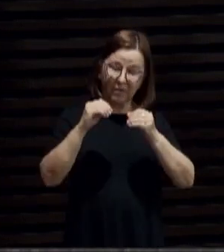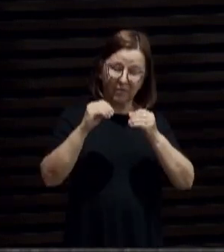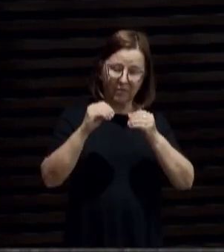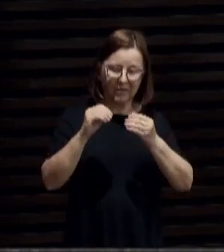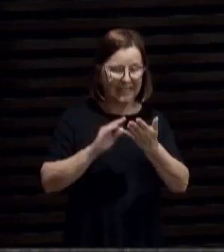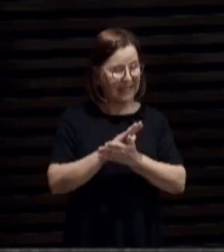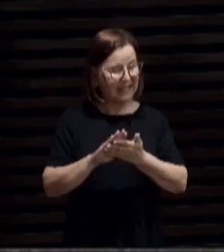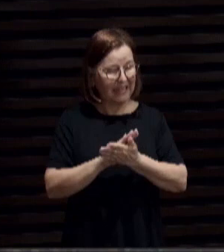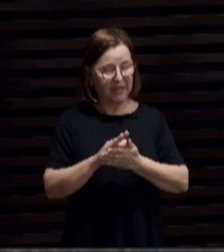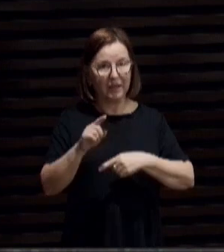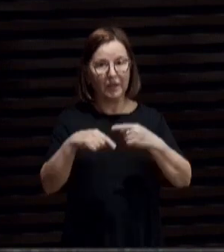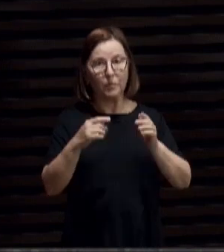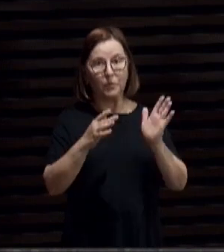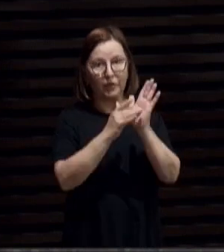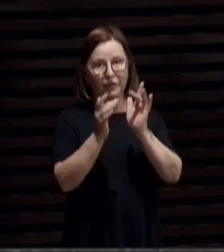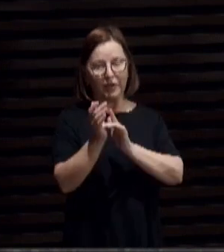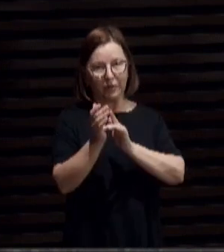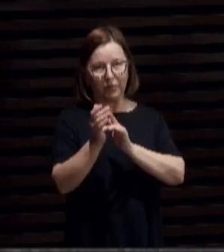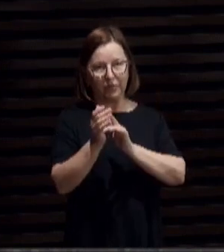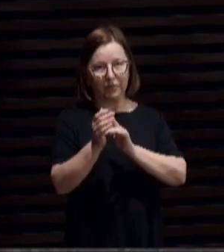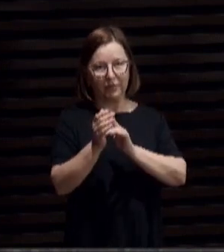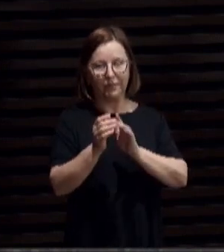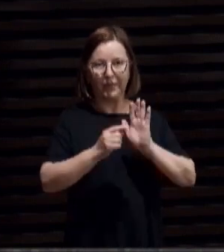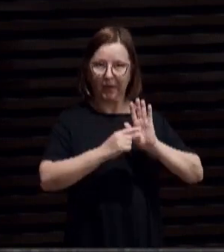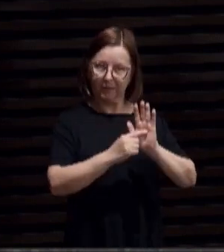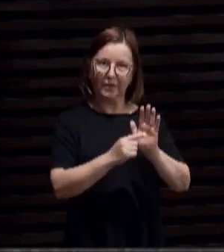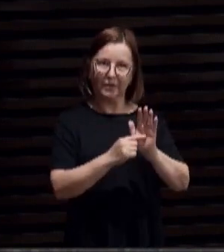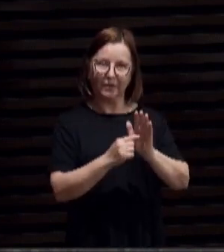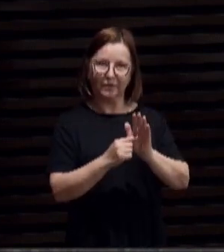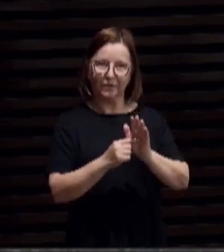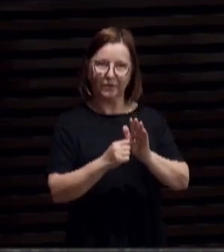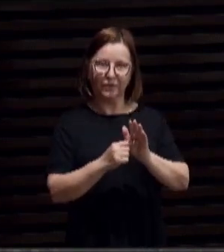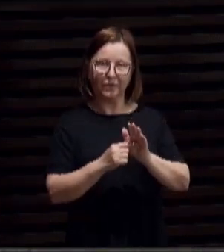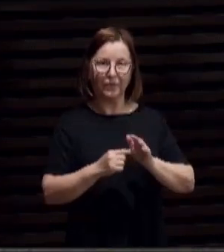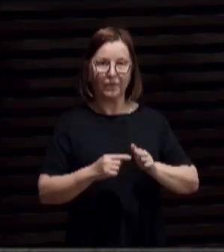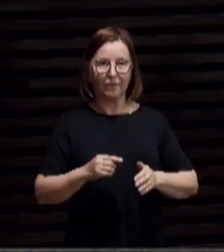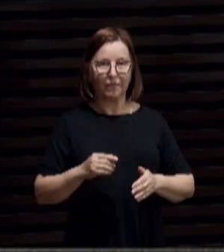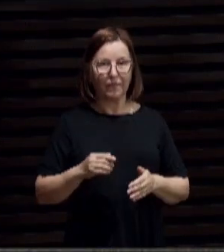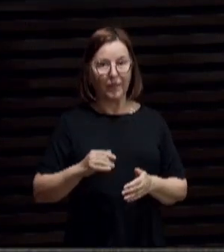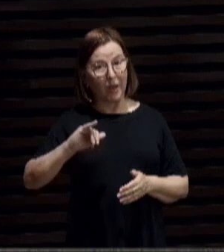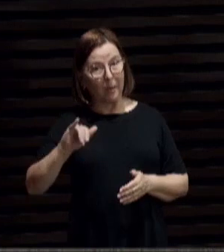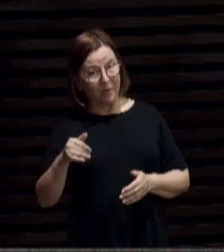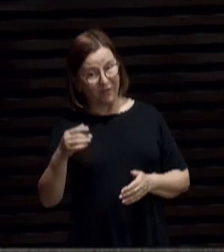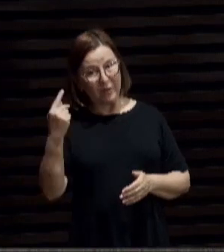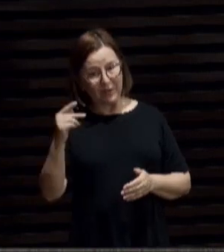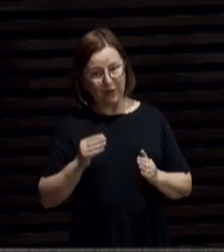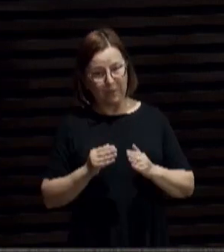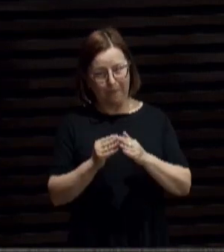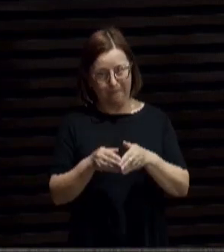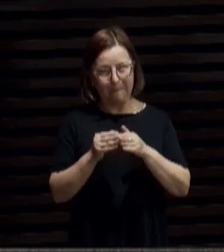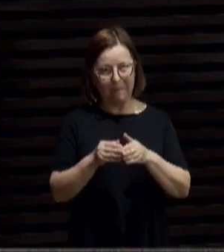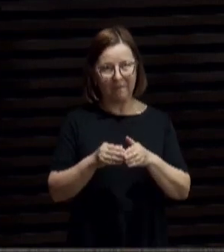lá, aproveitou o barquinho dele para ser o seu púlpito, para ser o lugar de